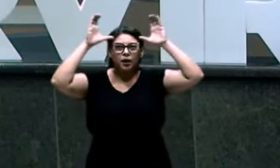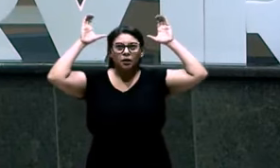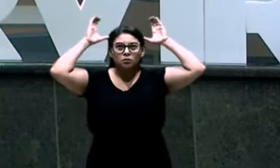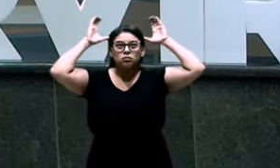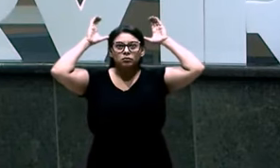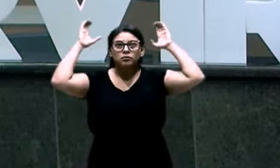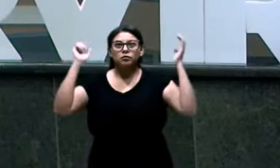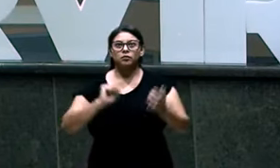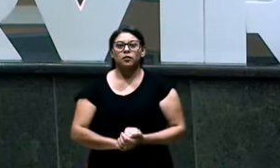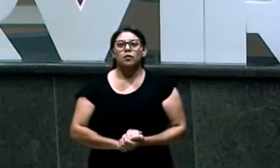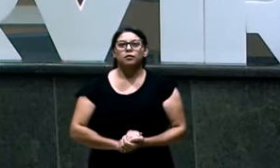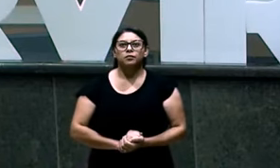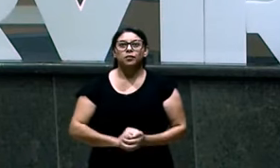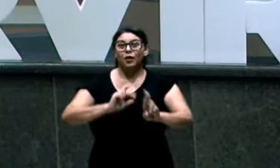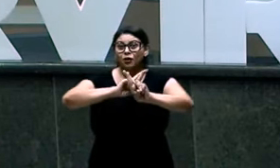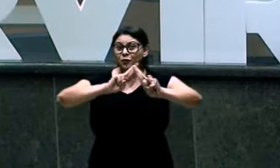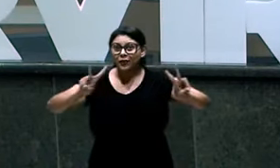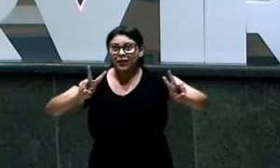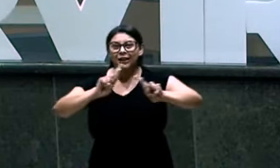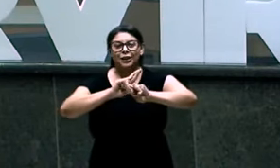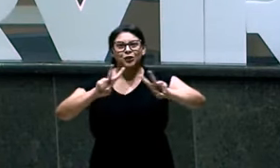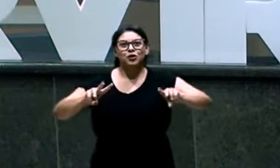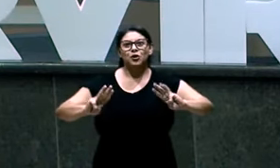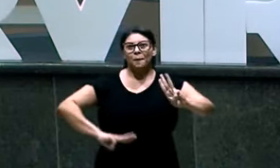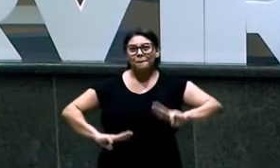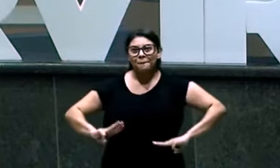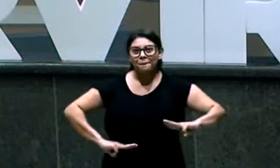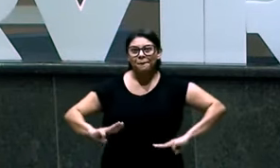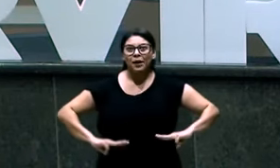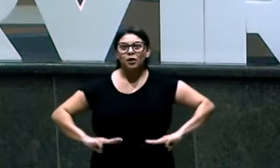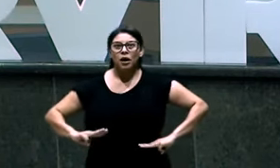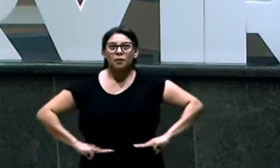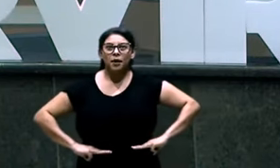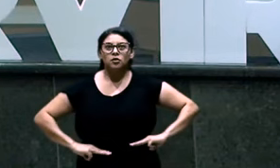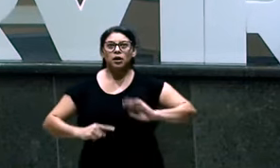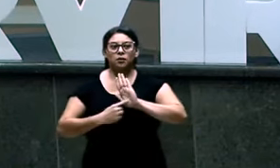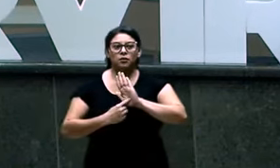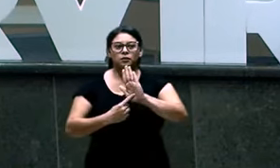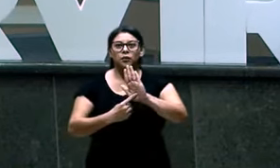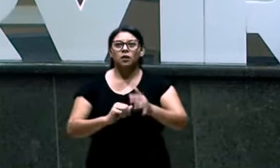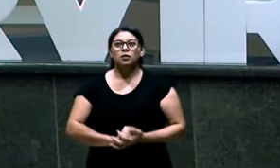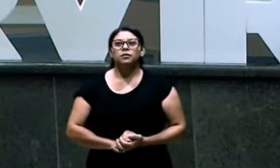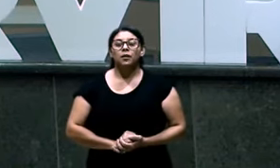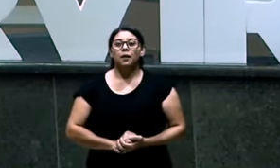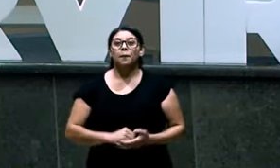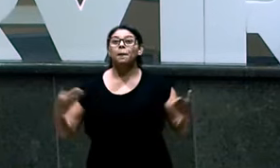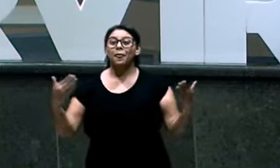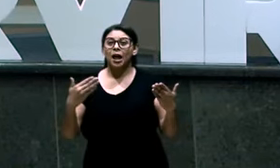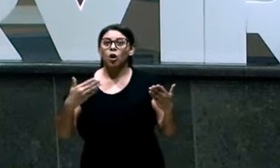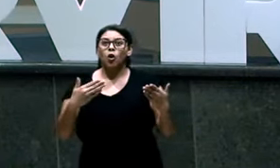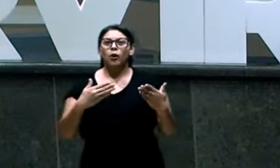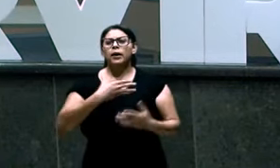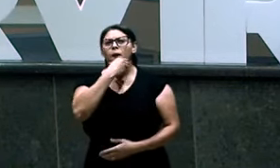que ele quer apresentar a divindade de Jesus Cristo em seu evangelho universal, se João saísse daqui essa noite, ele